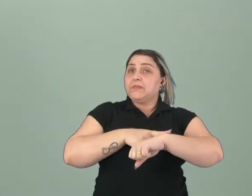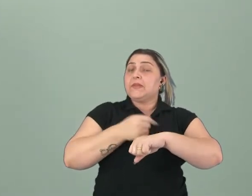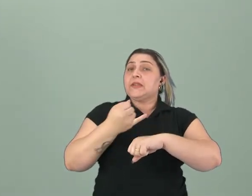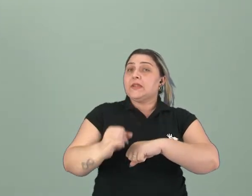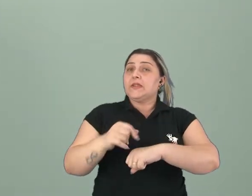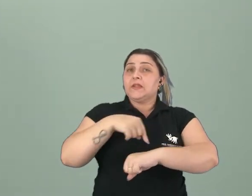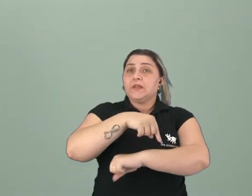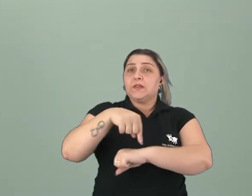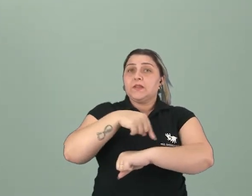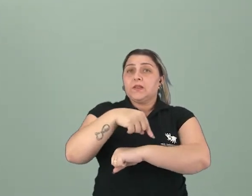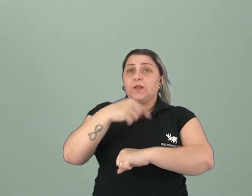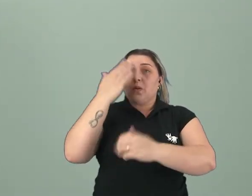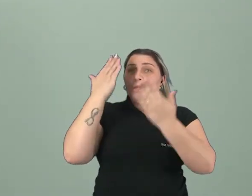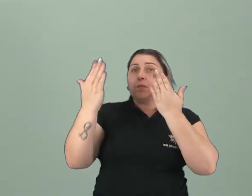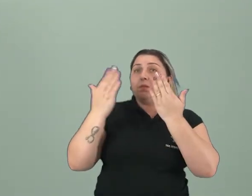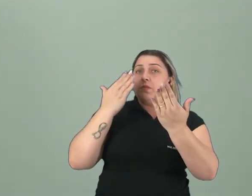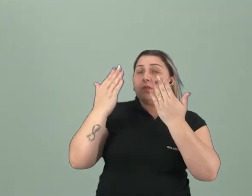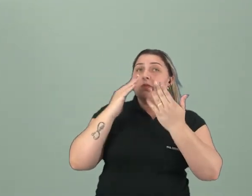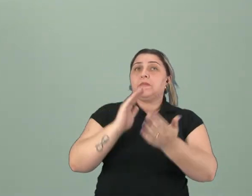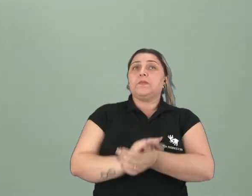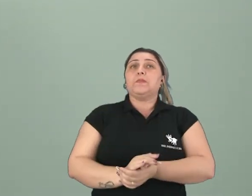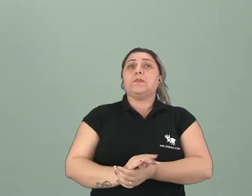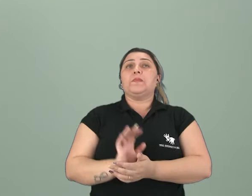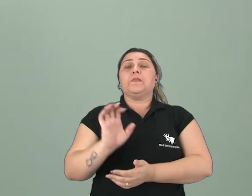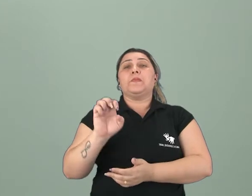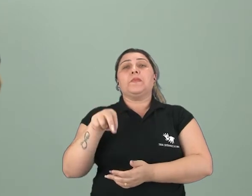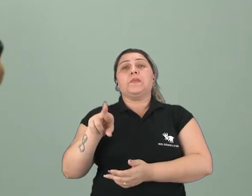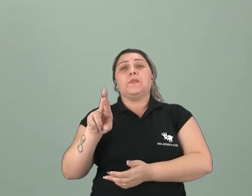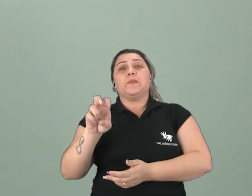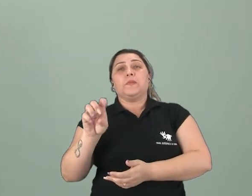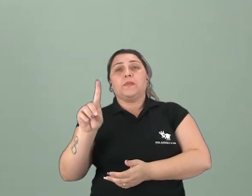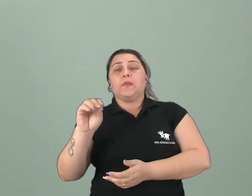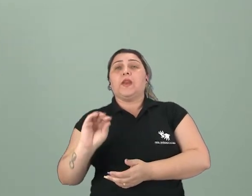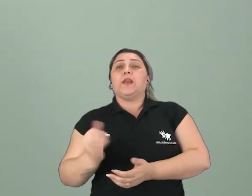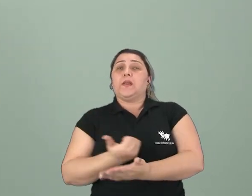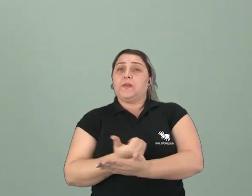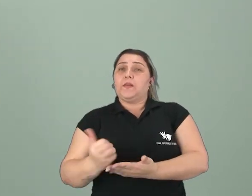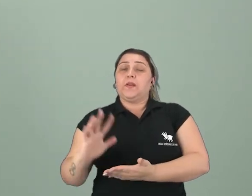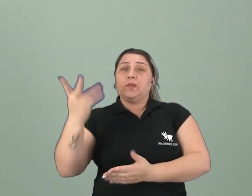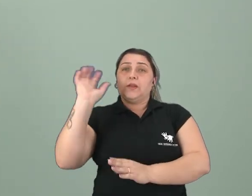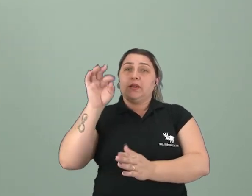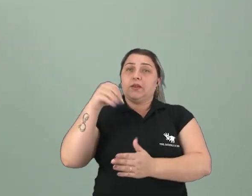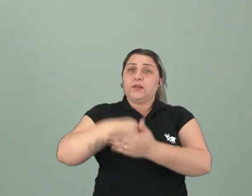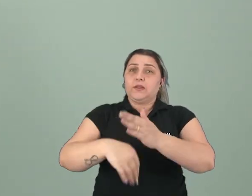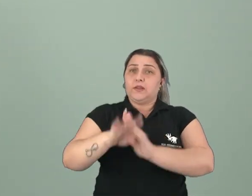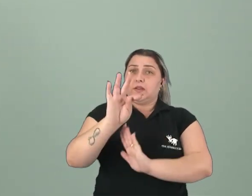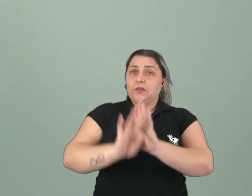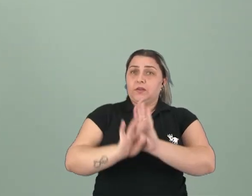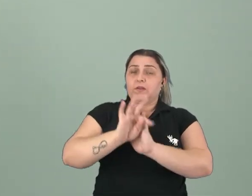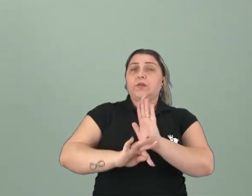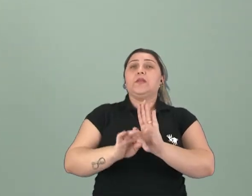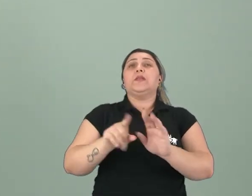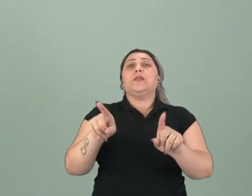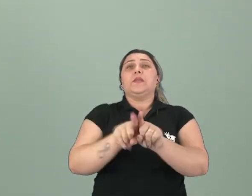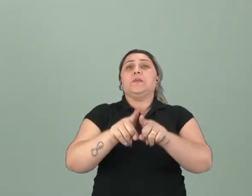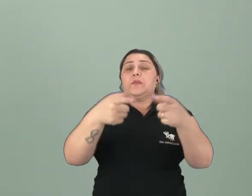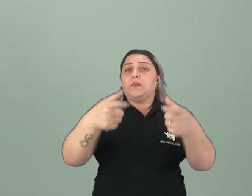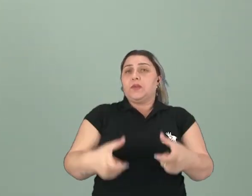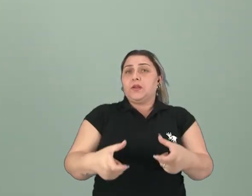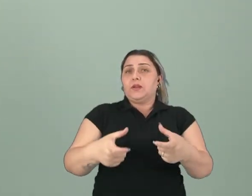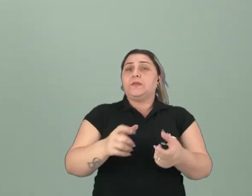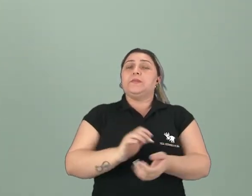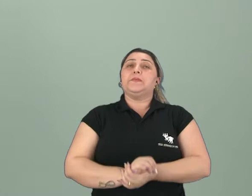é cronológico ou psicológico, o enredo, que são as ações, né? E temos também o espaço,